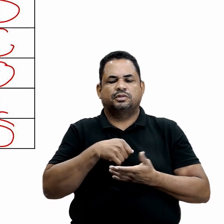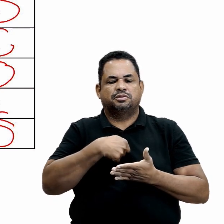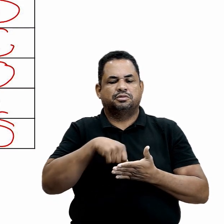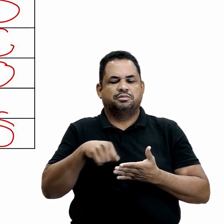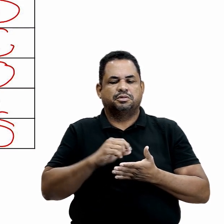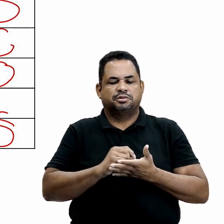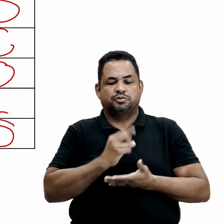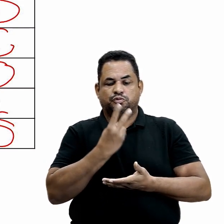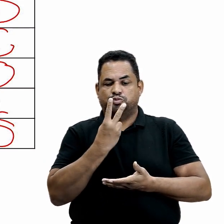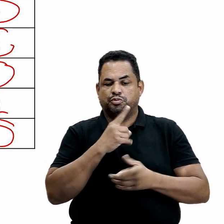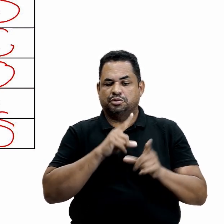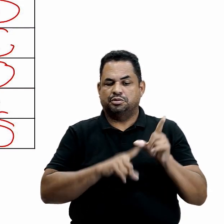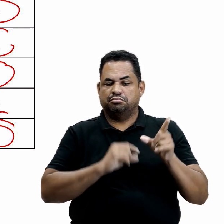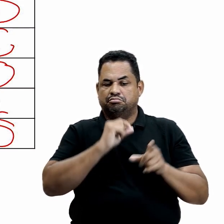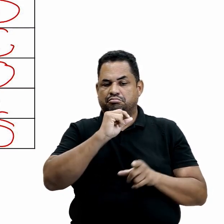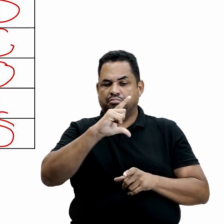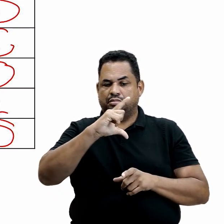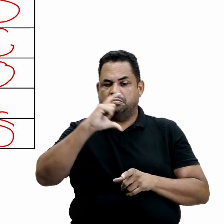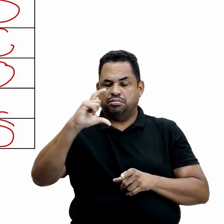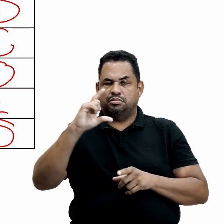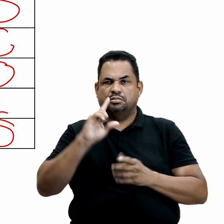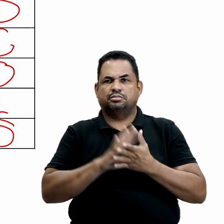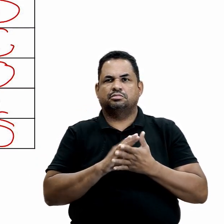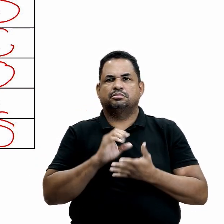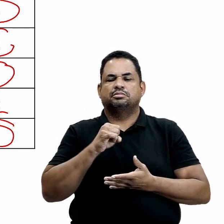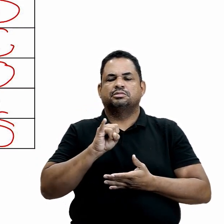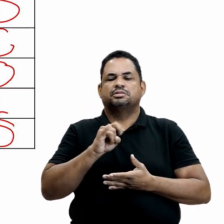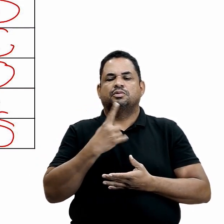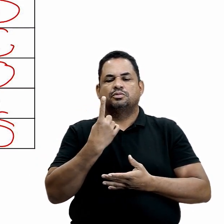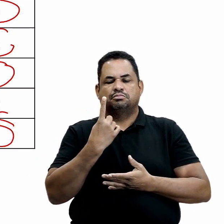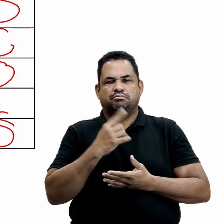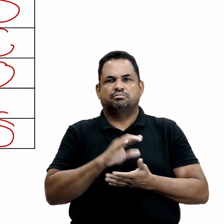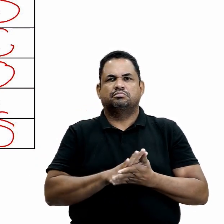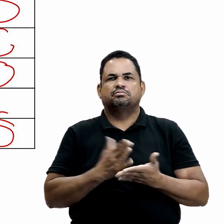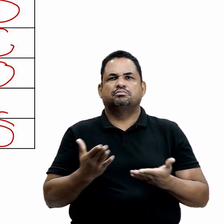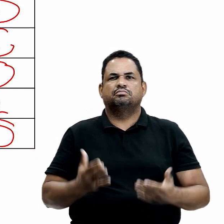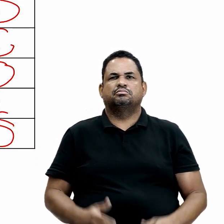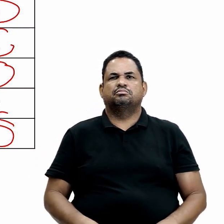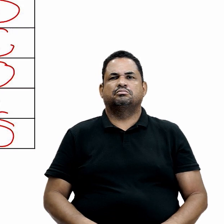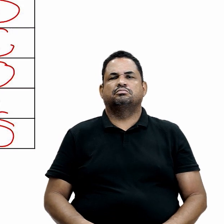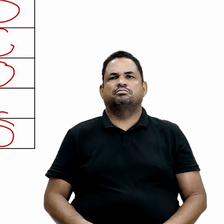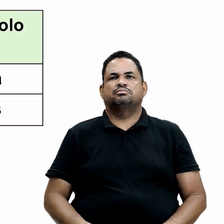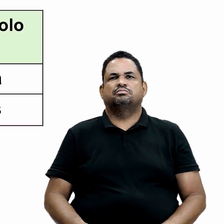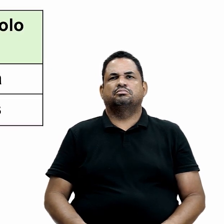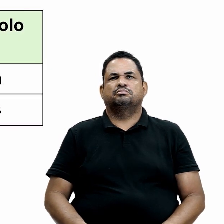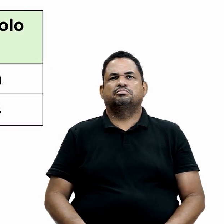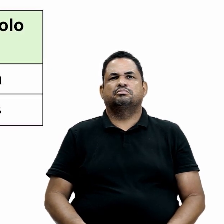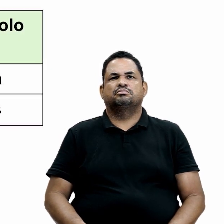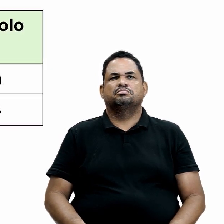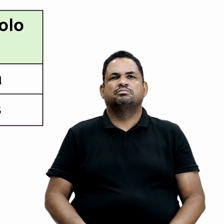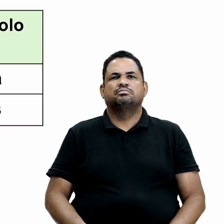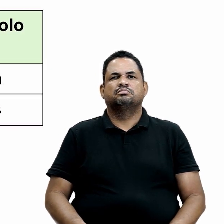maiúsculas. Mas se só for uma letra, obrigatoriamente ela será maiúscula.